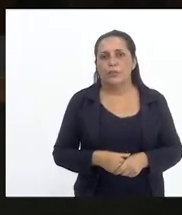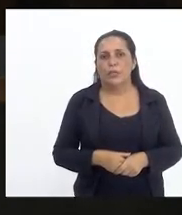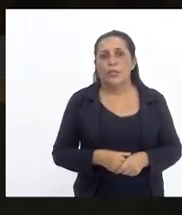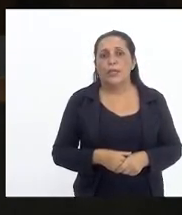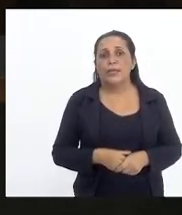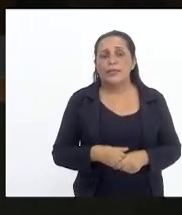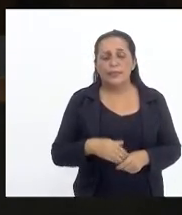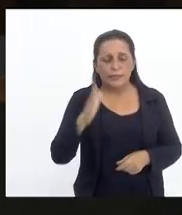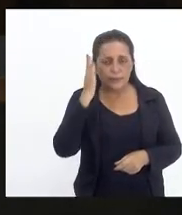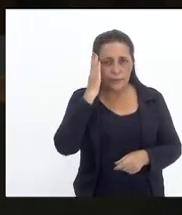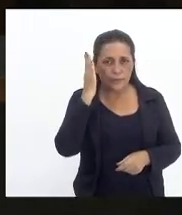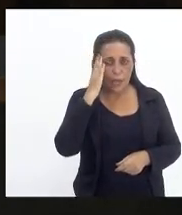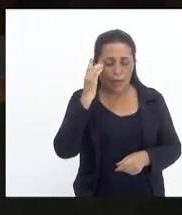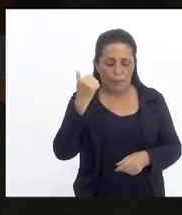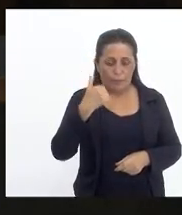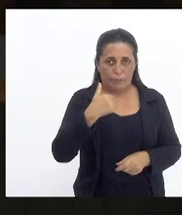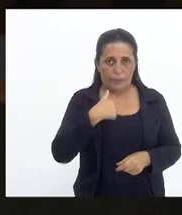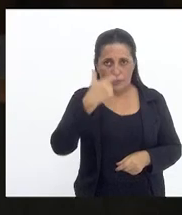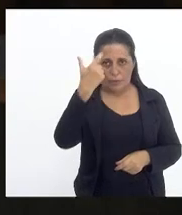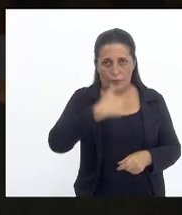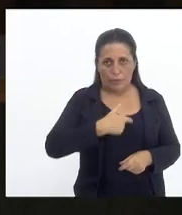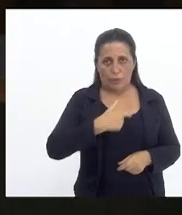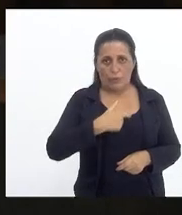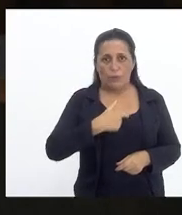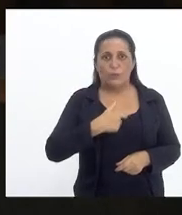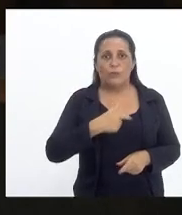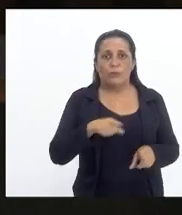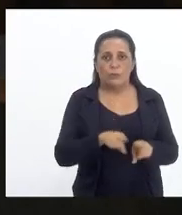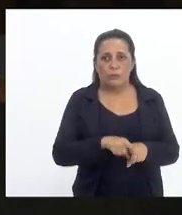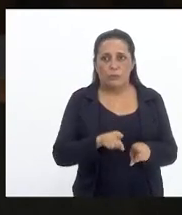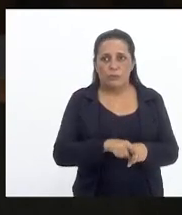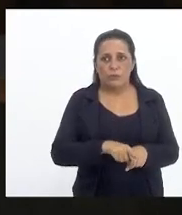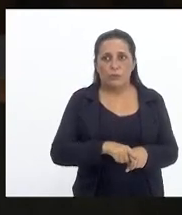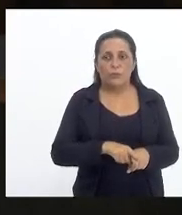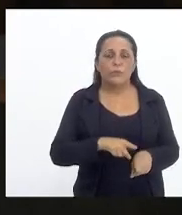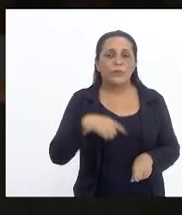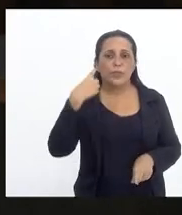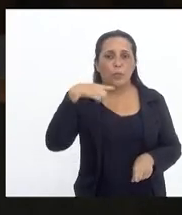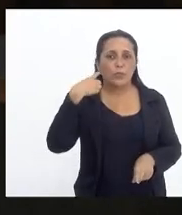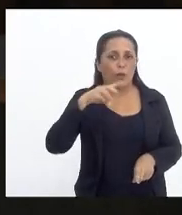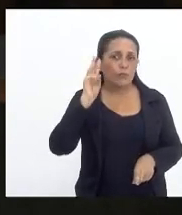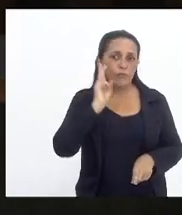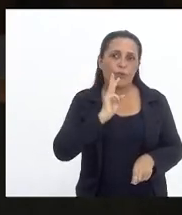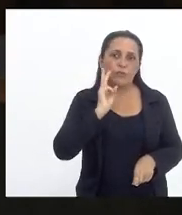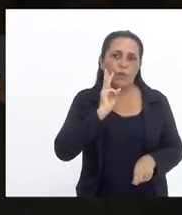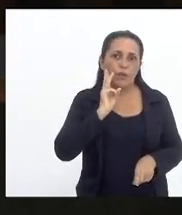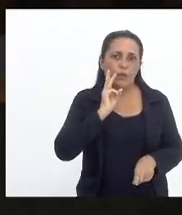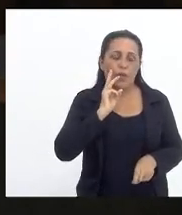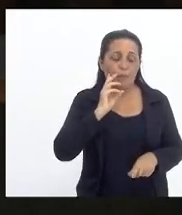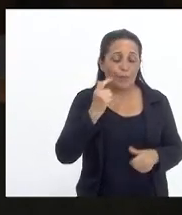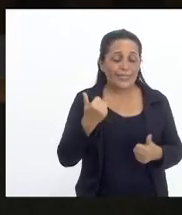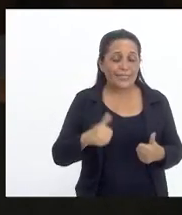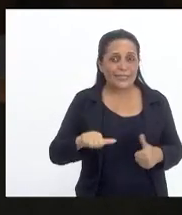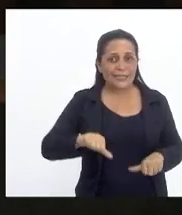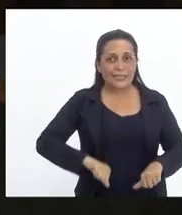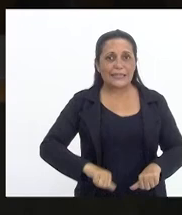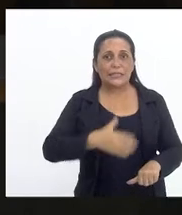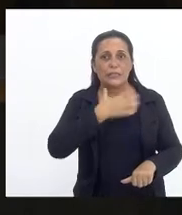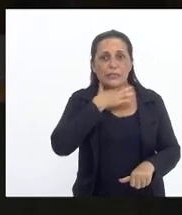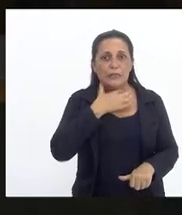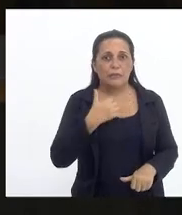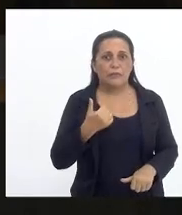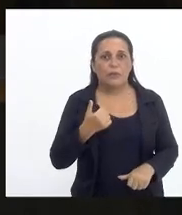consideramos em especial eu deu para falar do valdec que a maior crise nossa é de